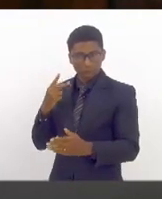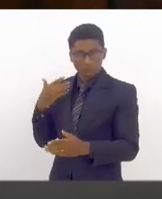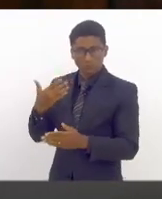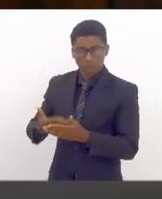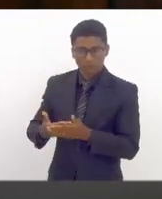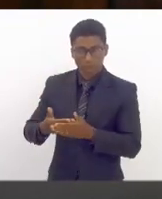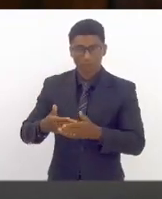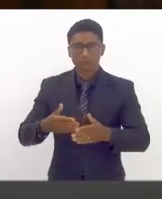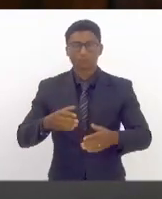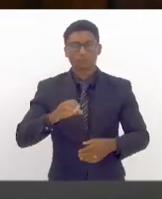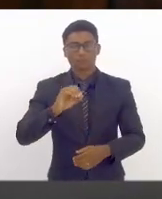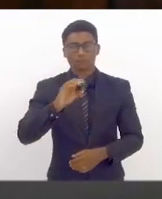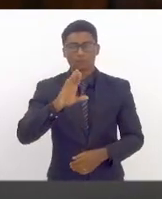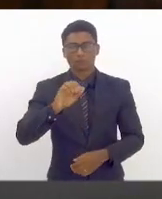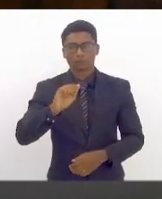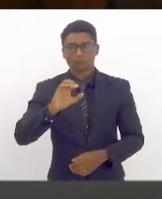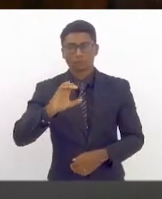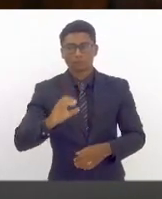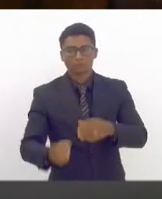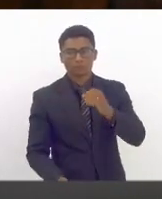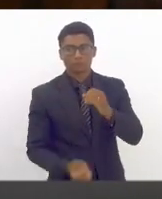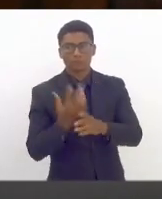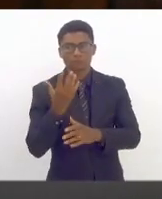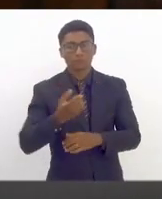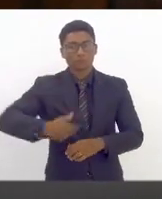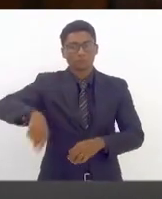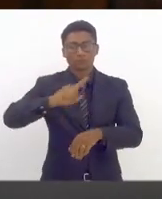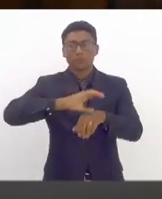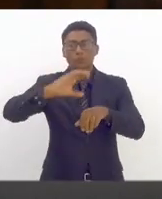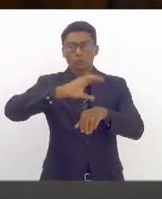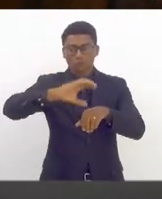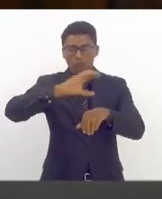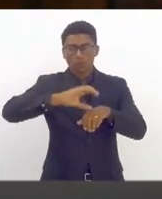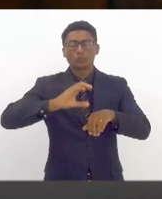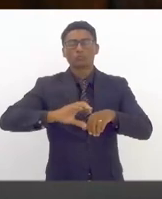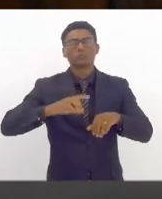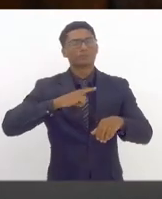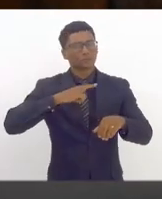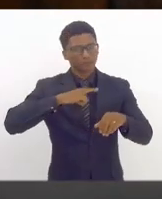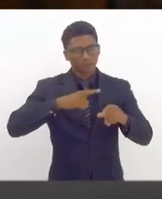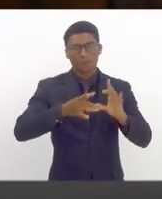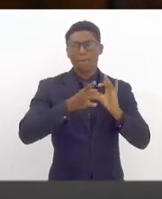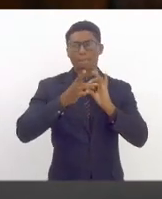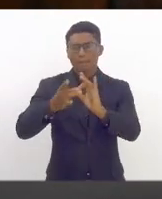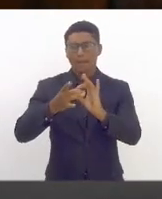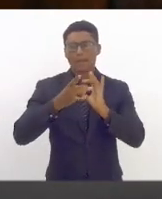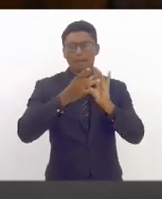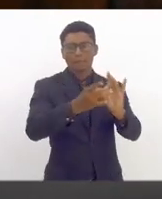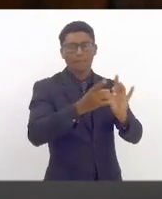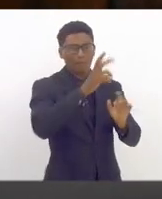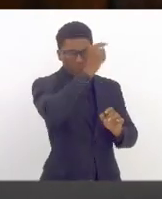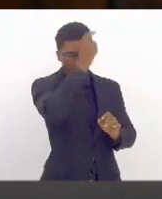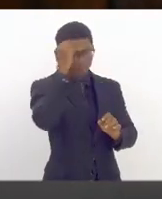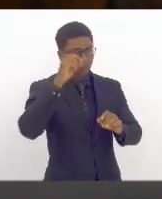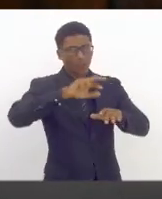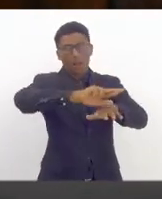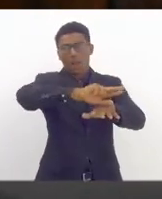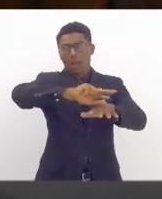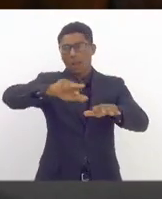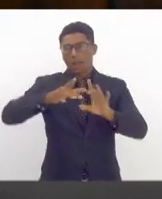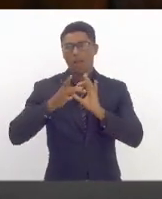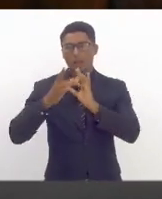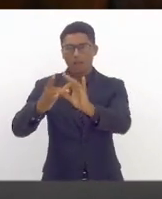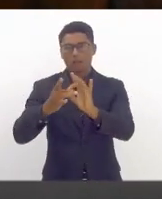constituiu o robaque nós já fizemos cursos com parceria com diversos prefeituras da Baixada Fluminense e também